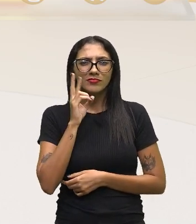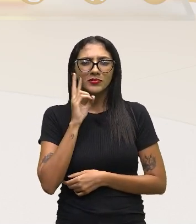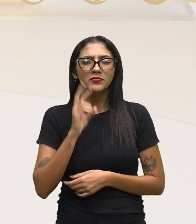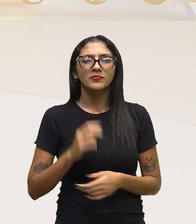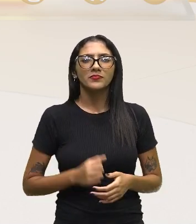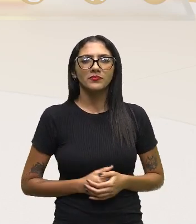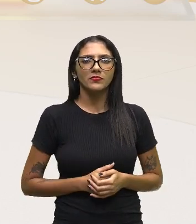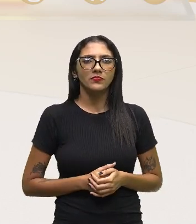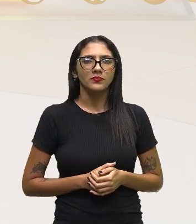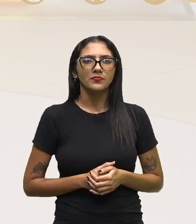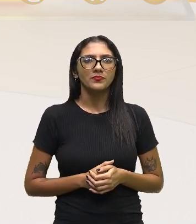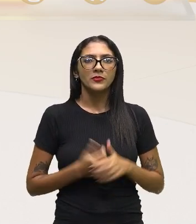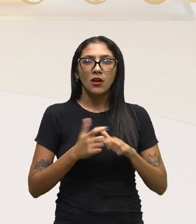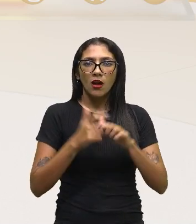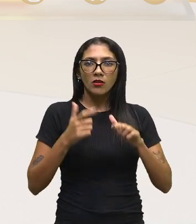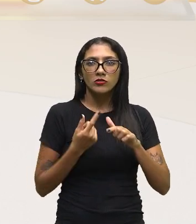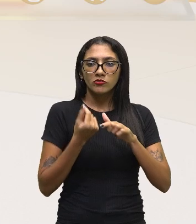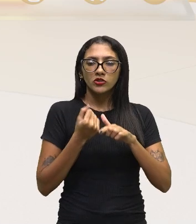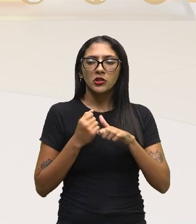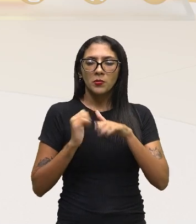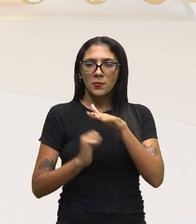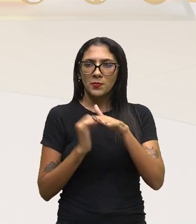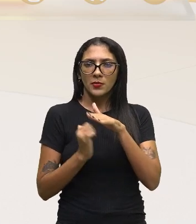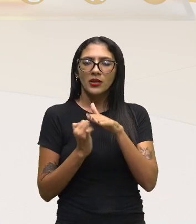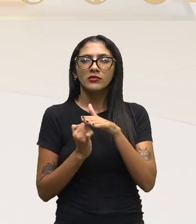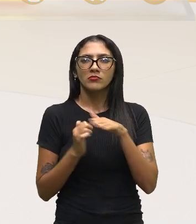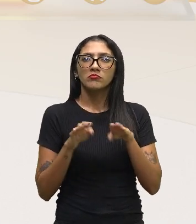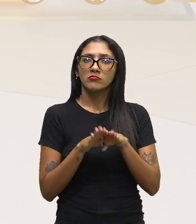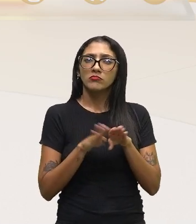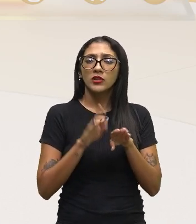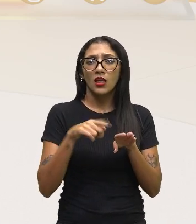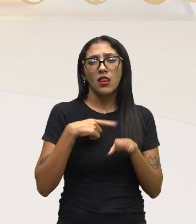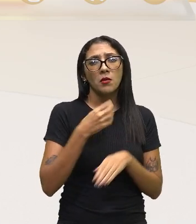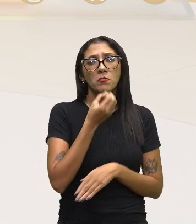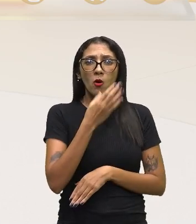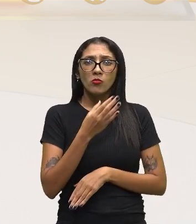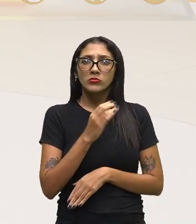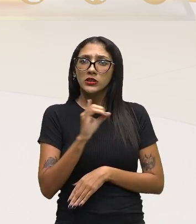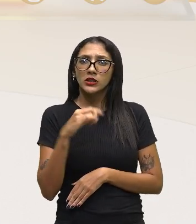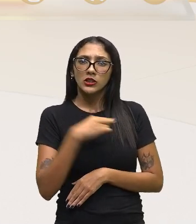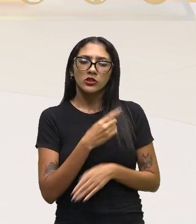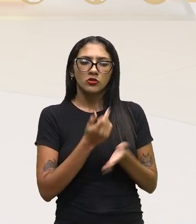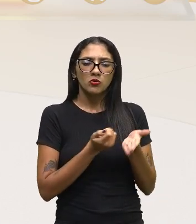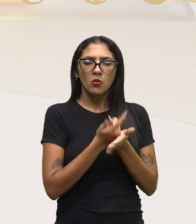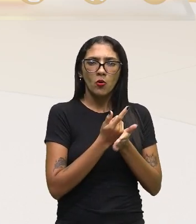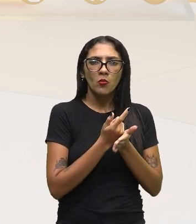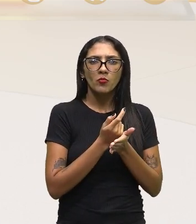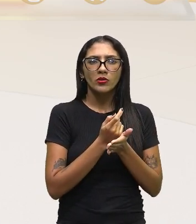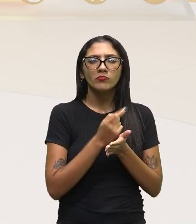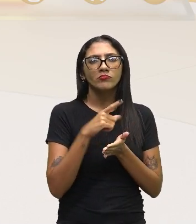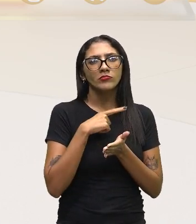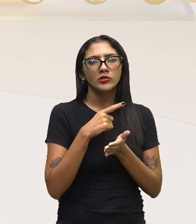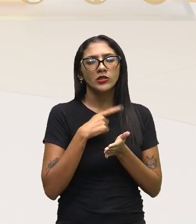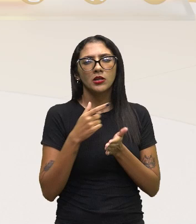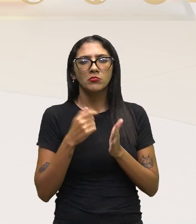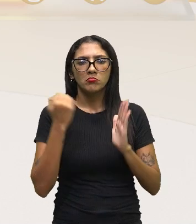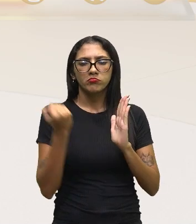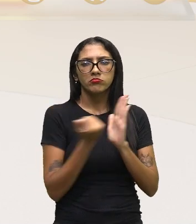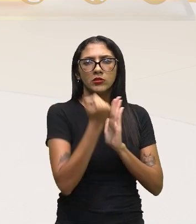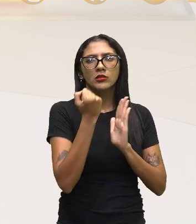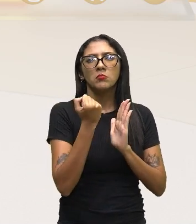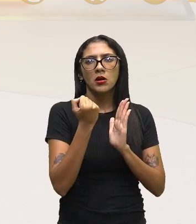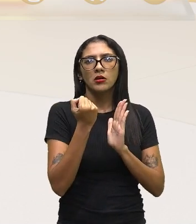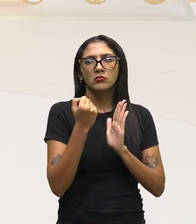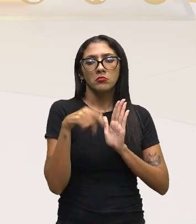ações, ela também vai te trazer lucro, até porque quando você compra uma ação, você tem ali um patrimônio, você pode